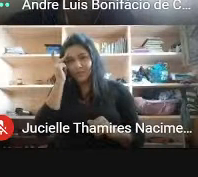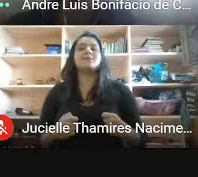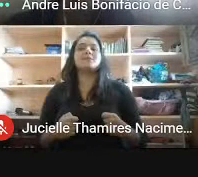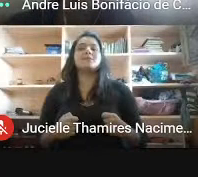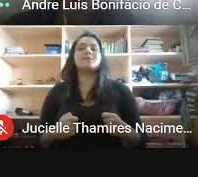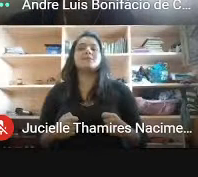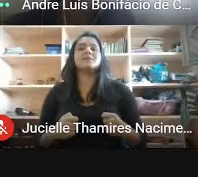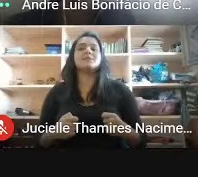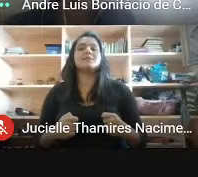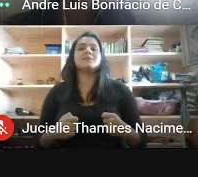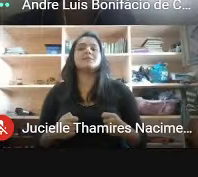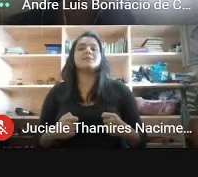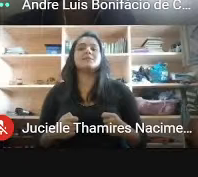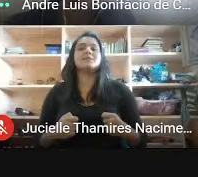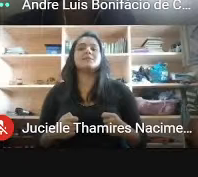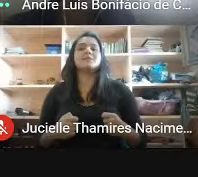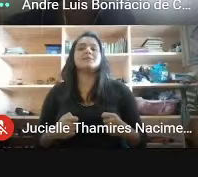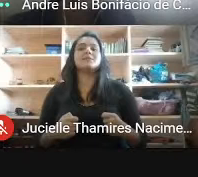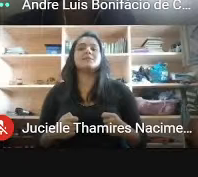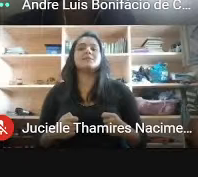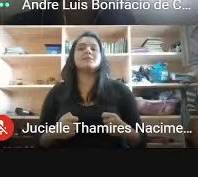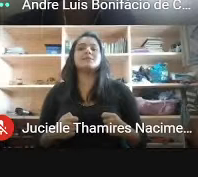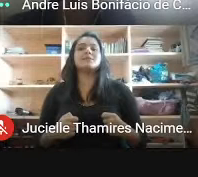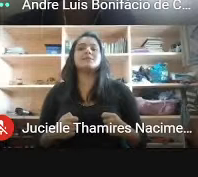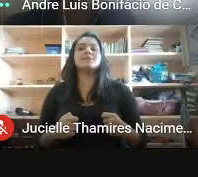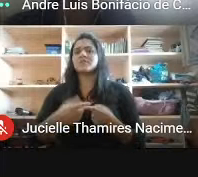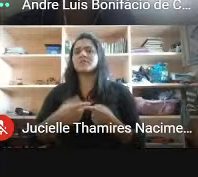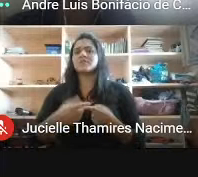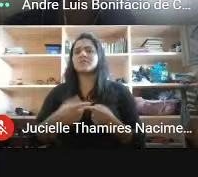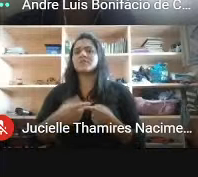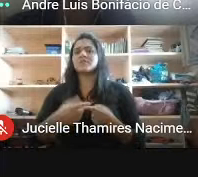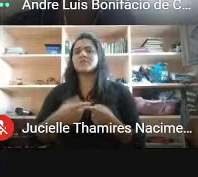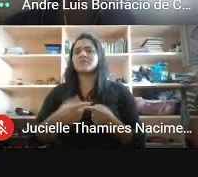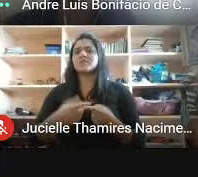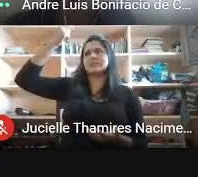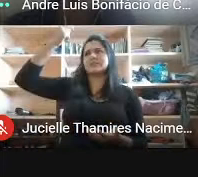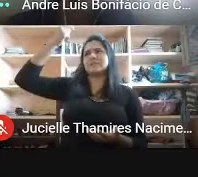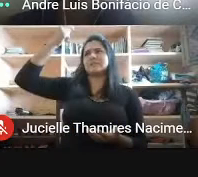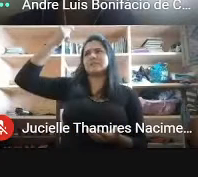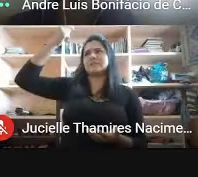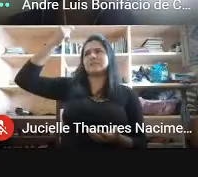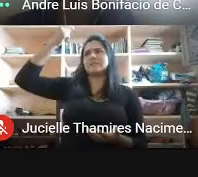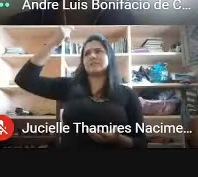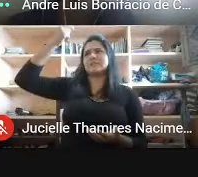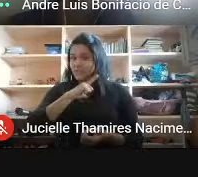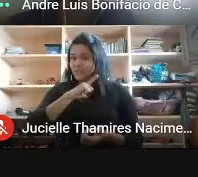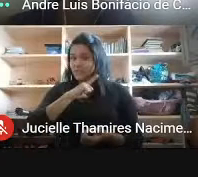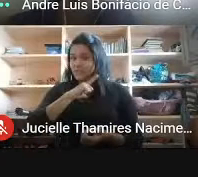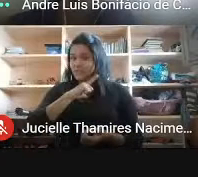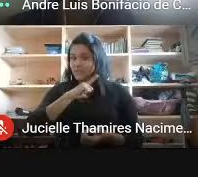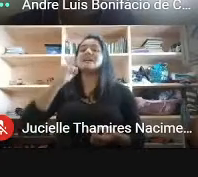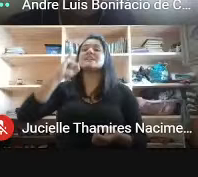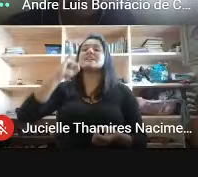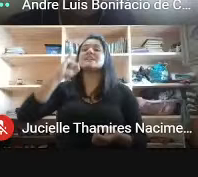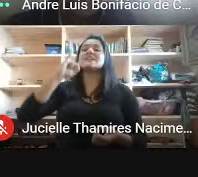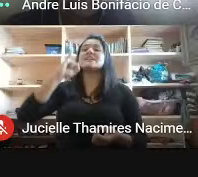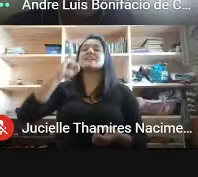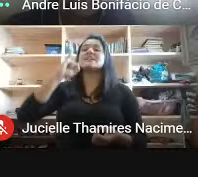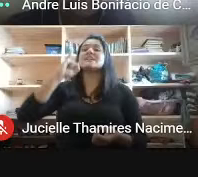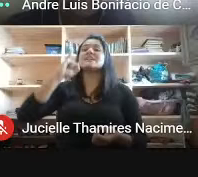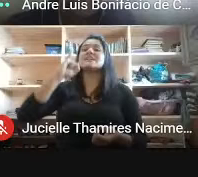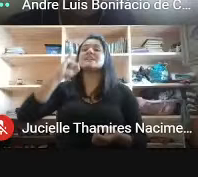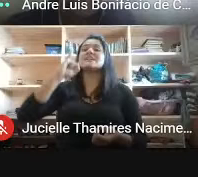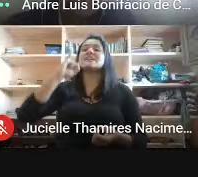iniciamos nossas capacitações, não foi raro eu encontrar médicos e enfermeiros sem